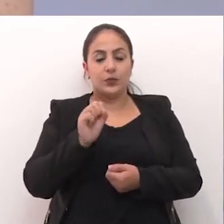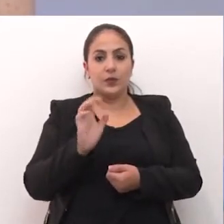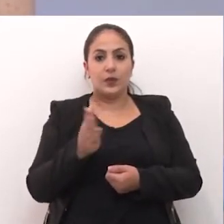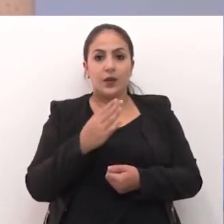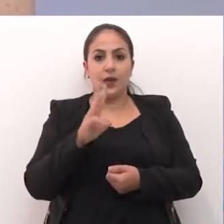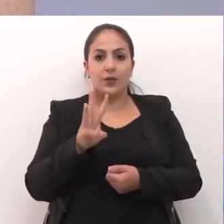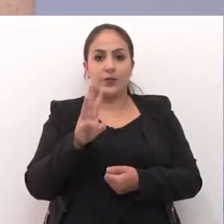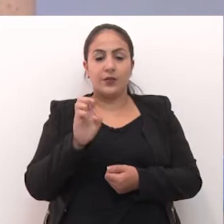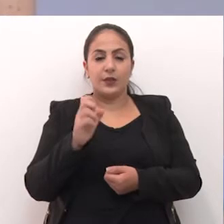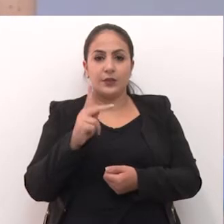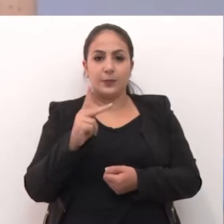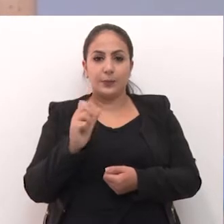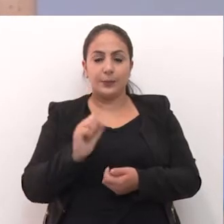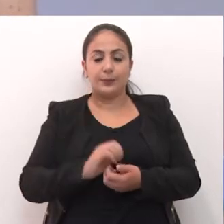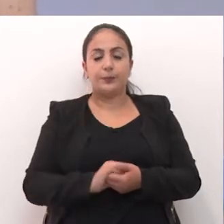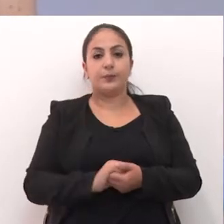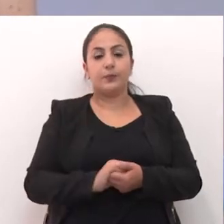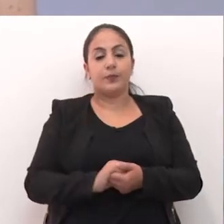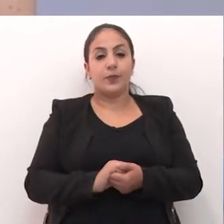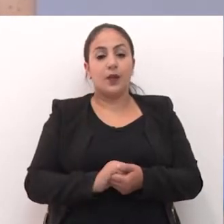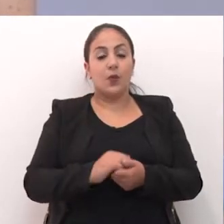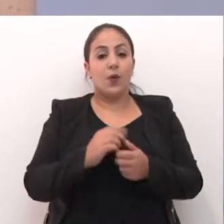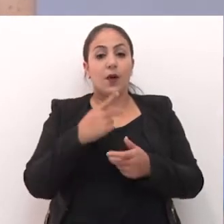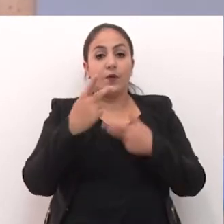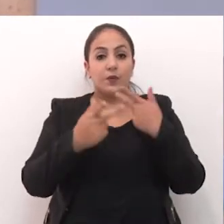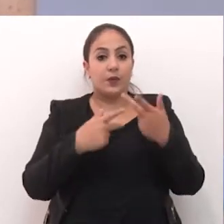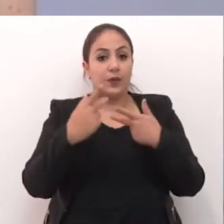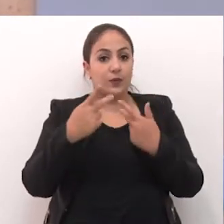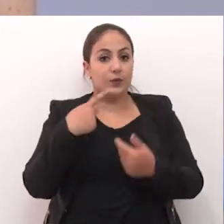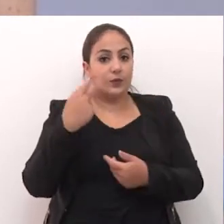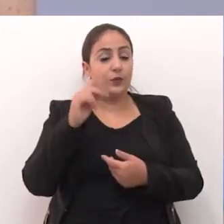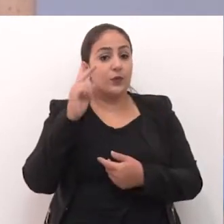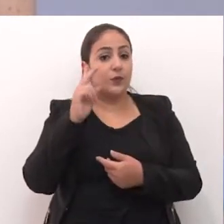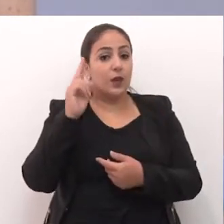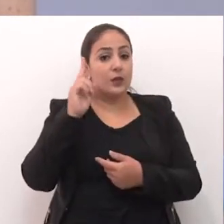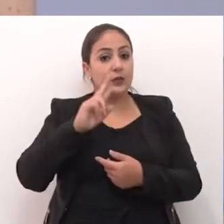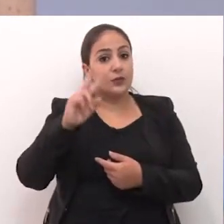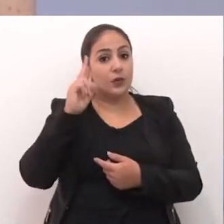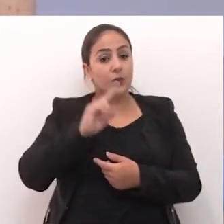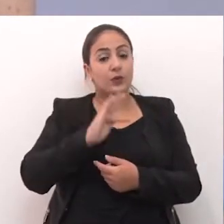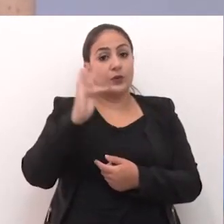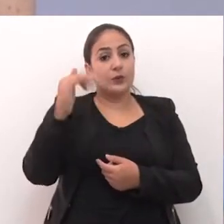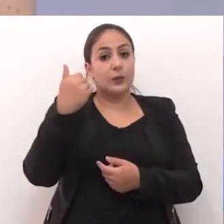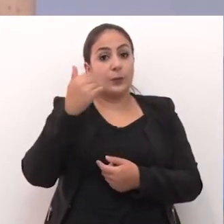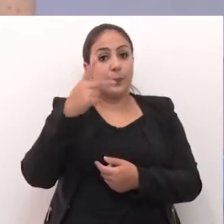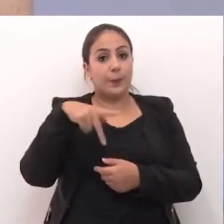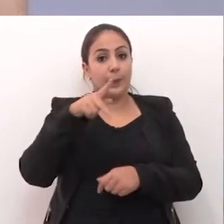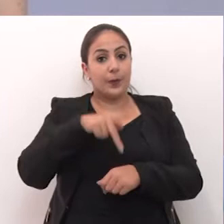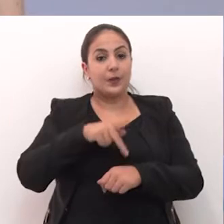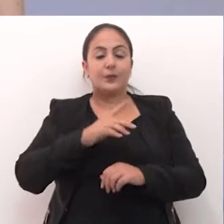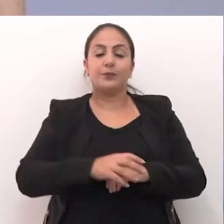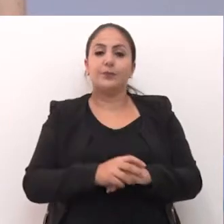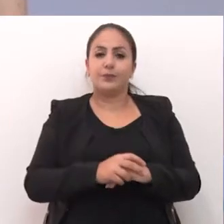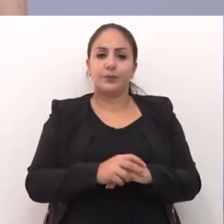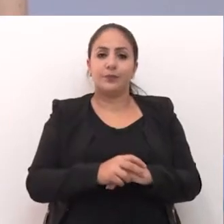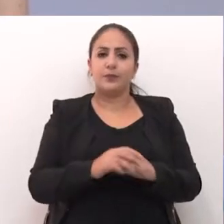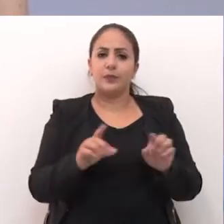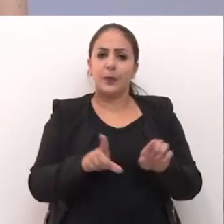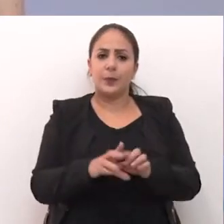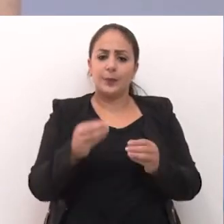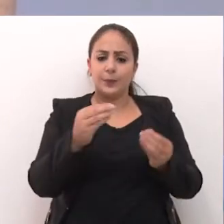sessão plenária de ontem. Durante o pronunciamento, ele falou sobre o histórico do federalismo no país, desde